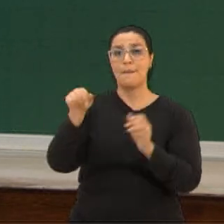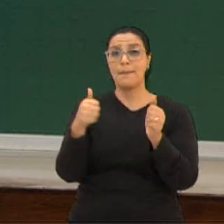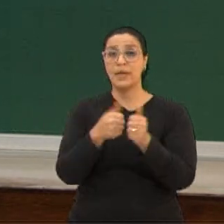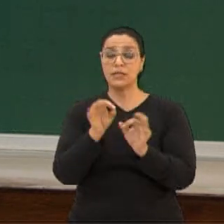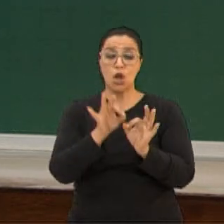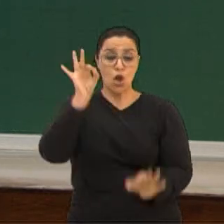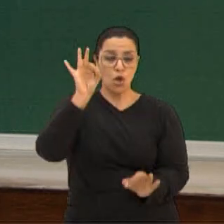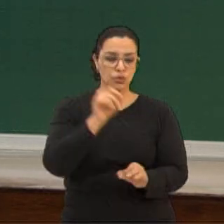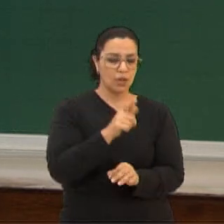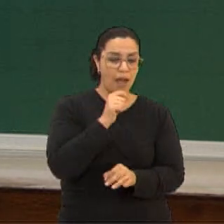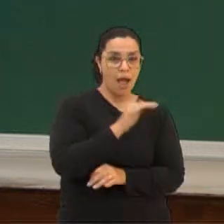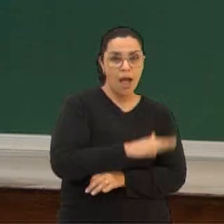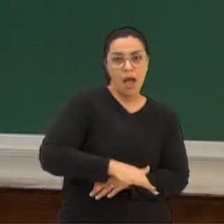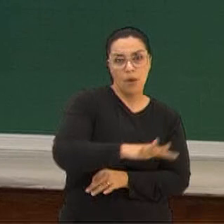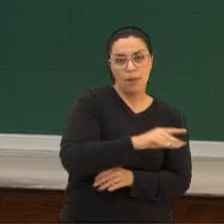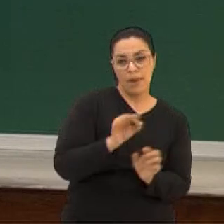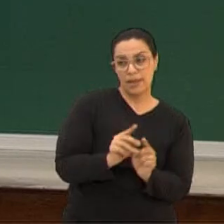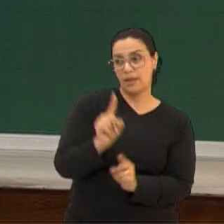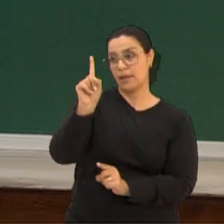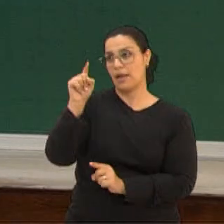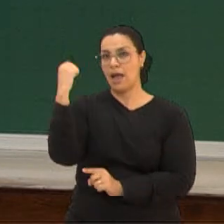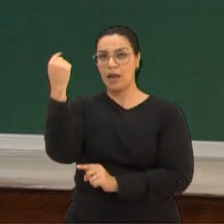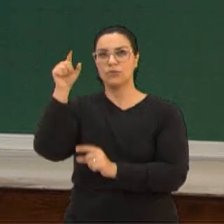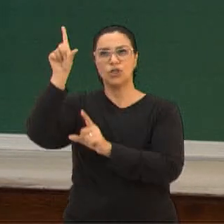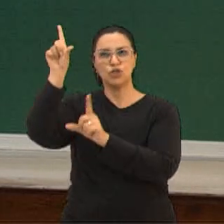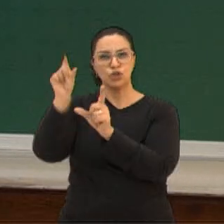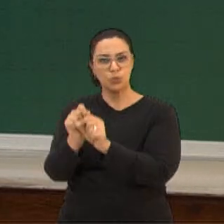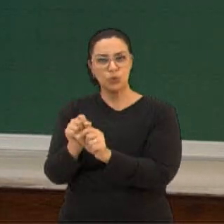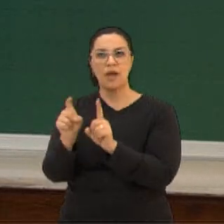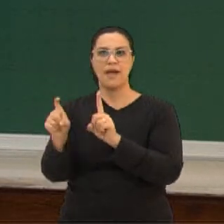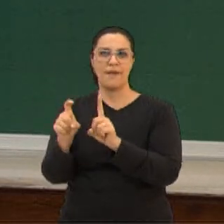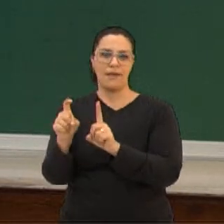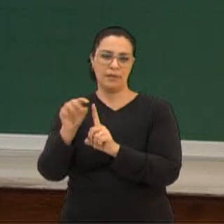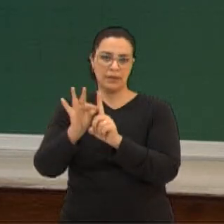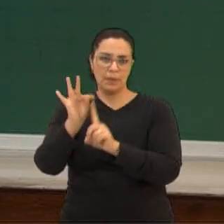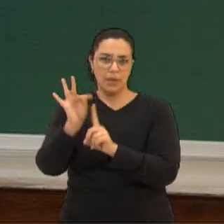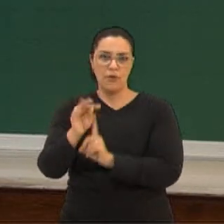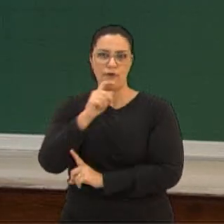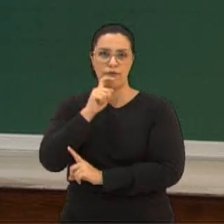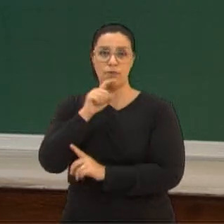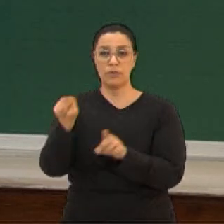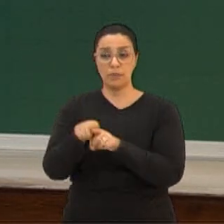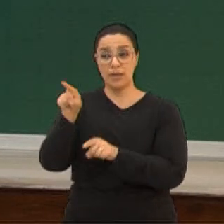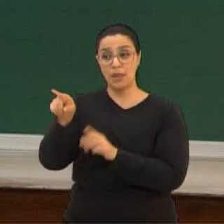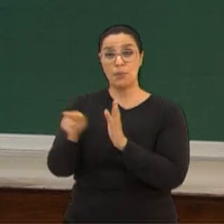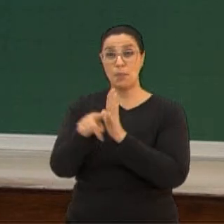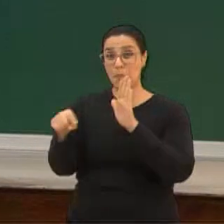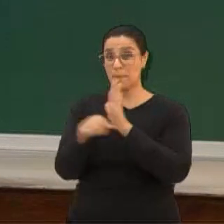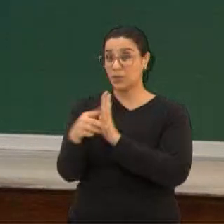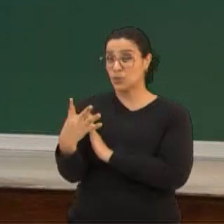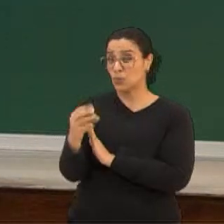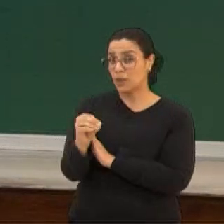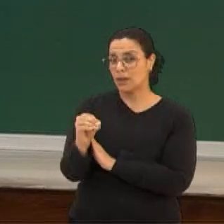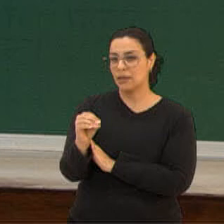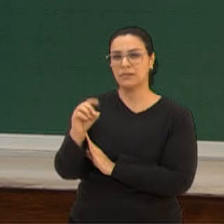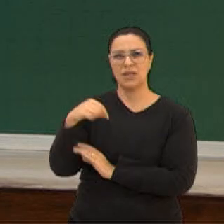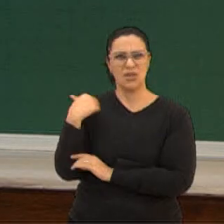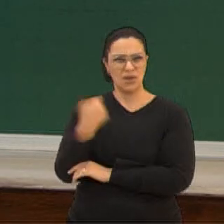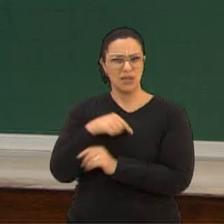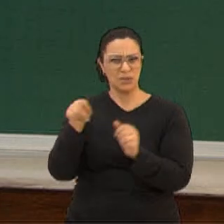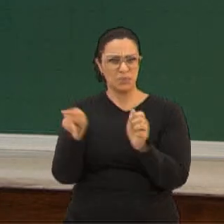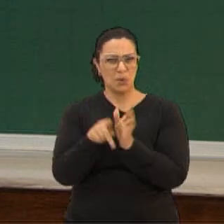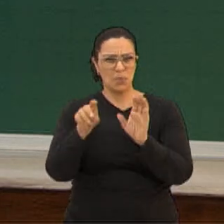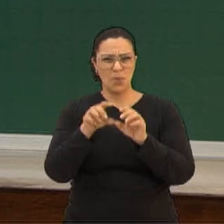mar, menores serão as temperaturas. Porém, nestas localidades que têm temperaturas de até menos 40 graus, será